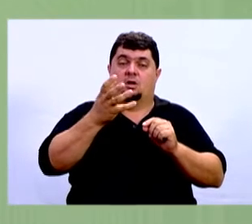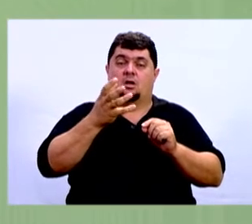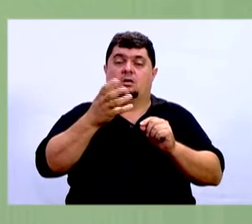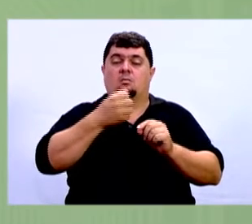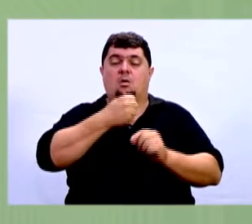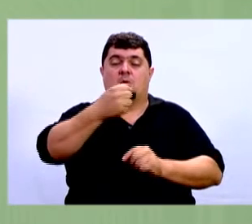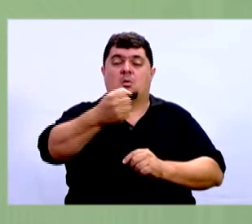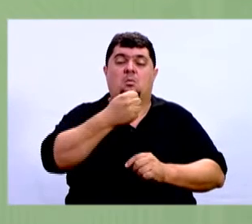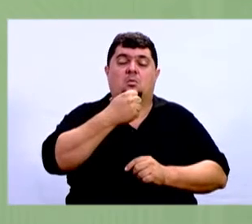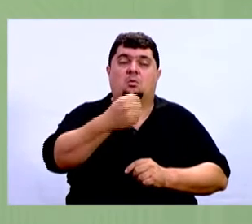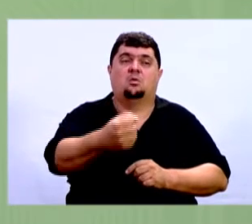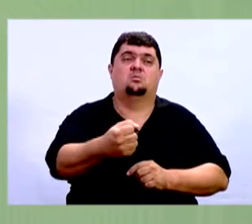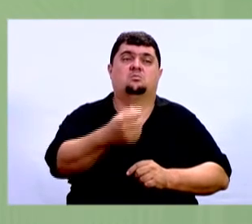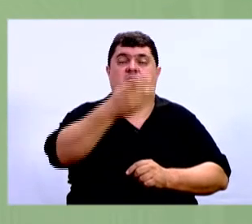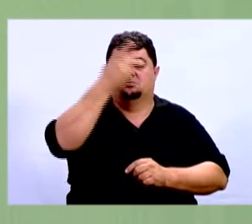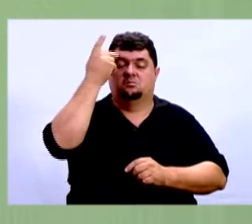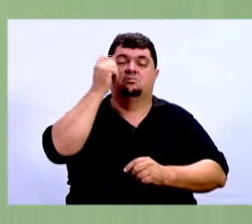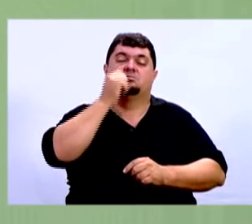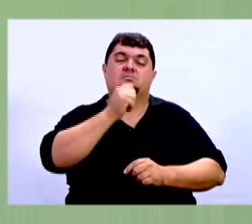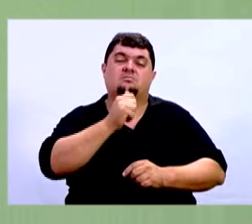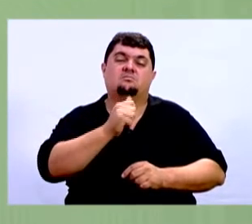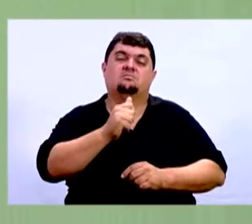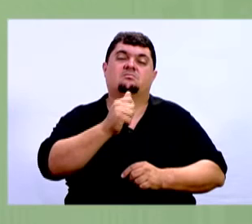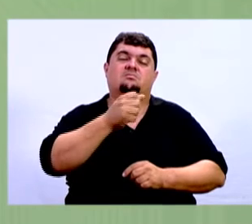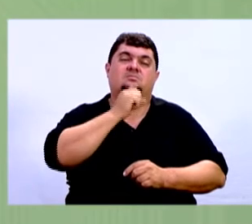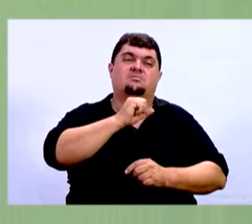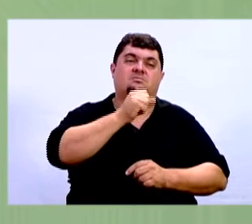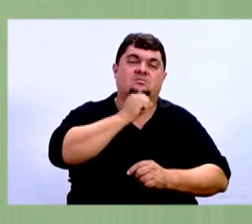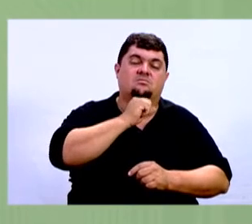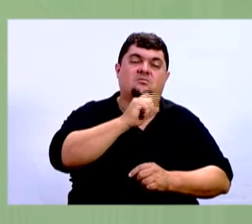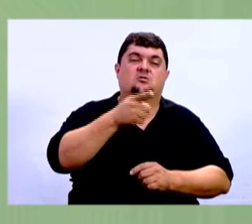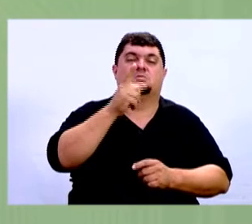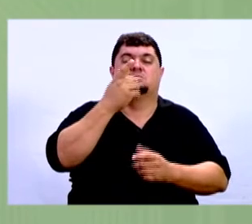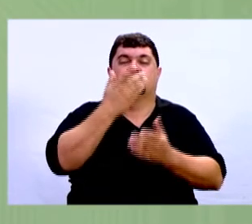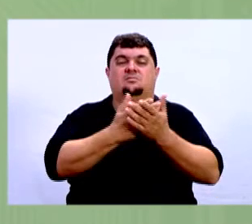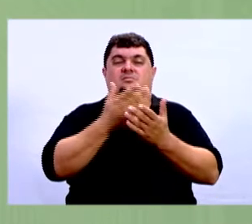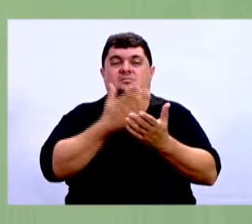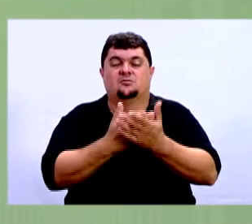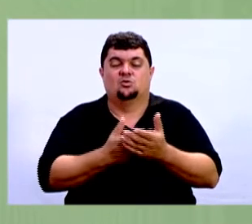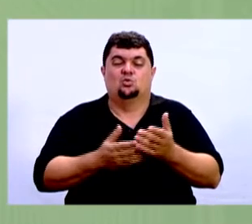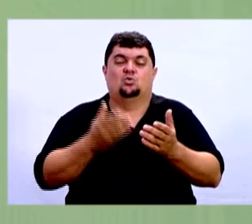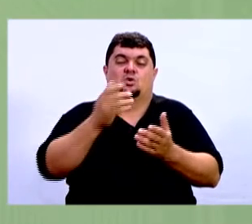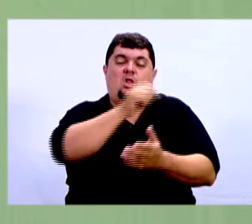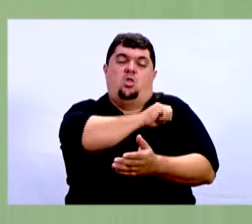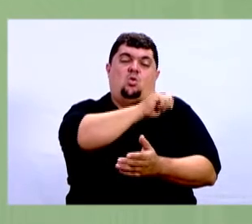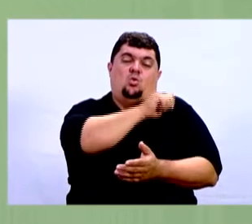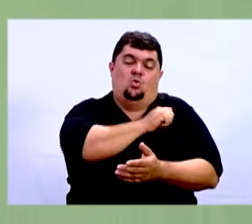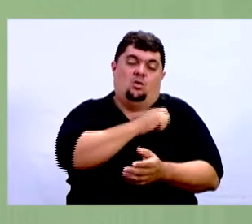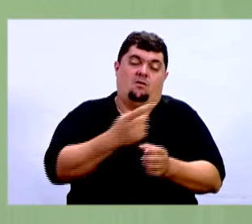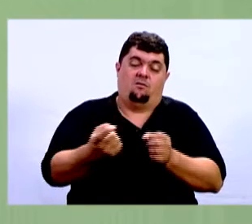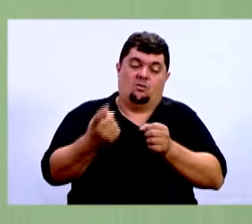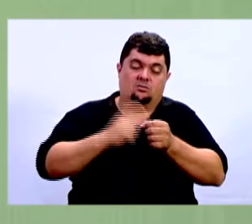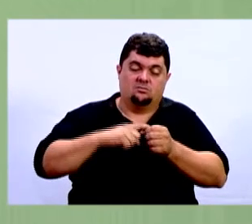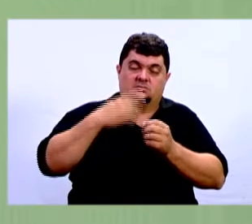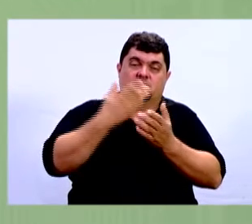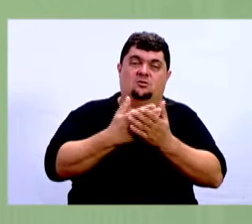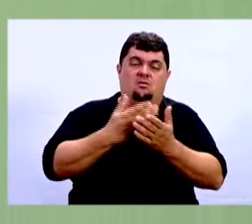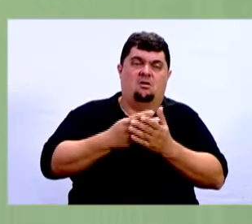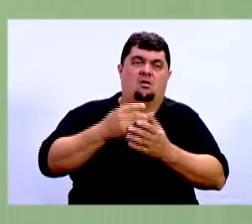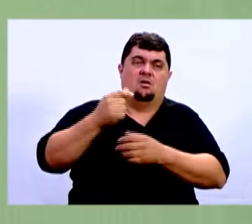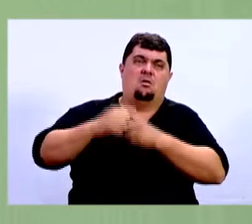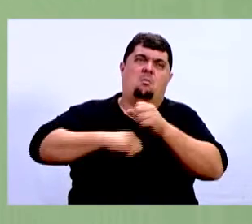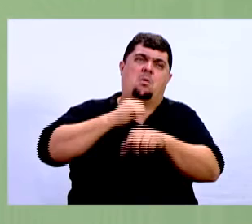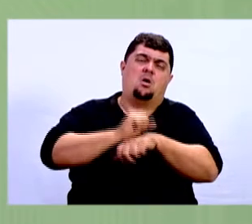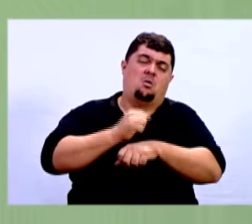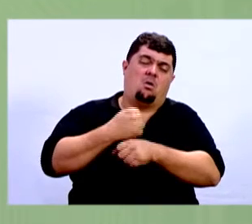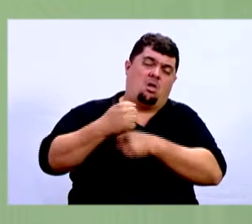entrevistar aquela senhora que está fazendo a educação, está estudando EJA e voltou a estudar depois de não sei quantos anos.